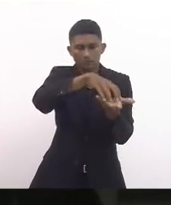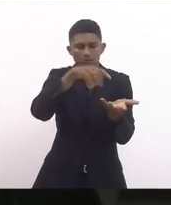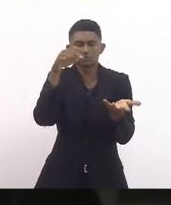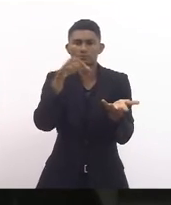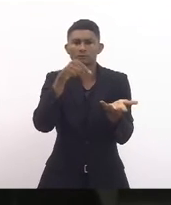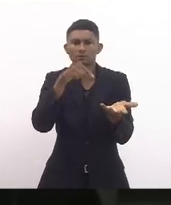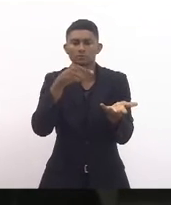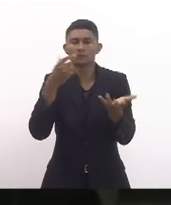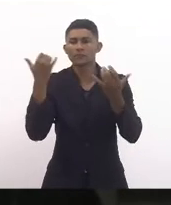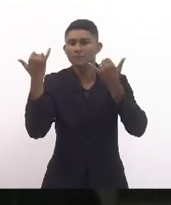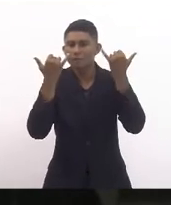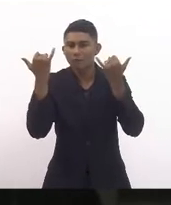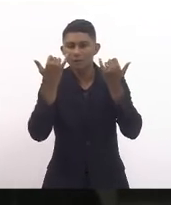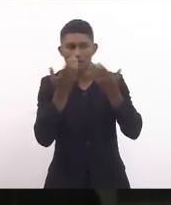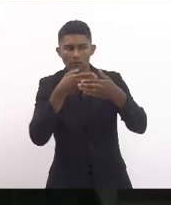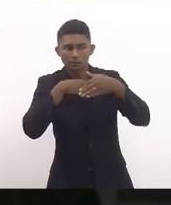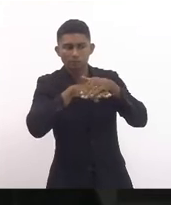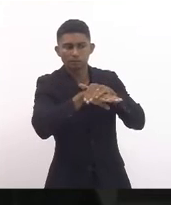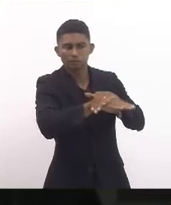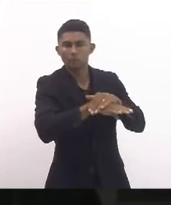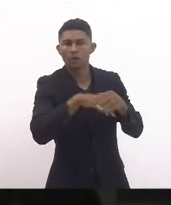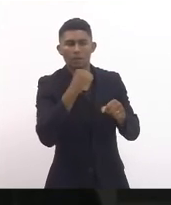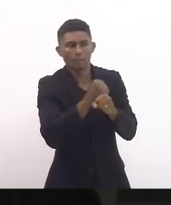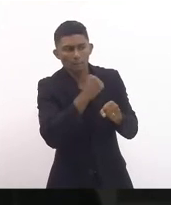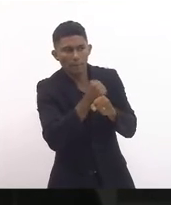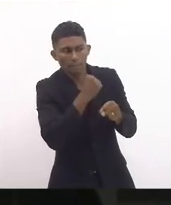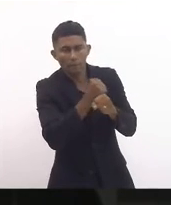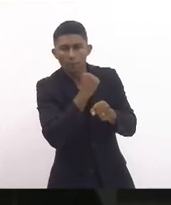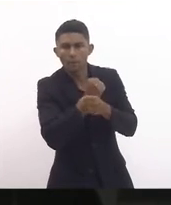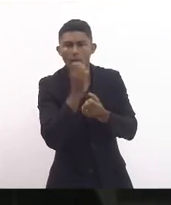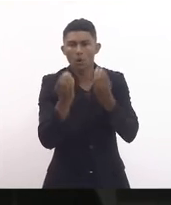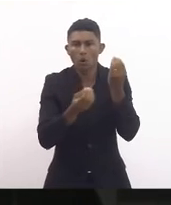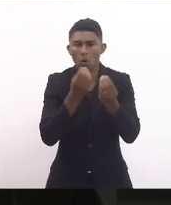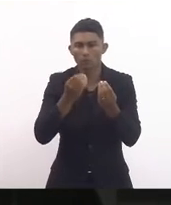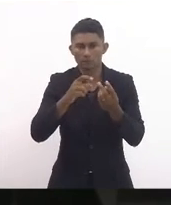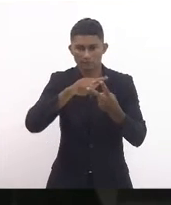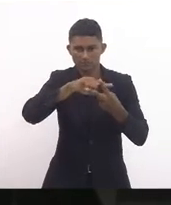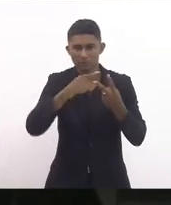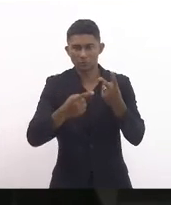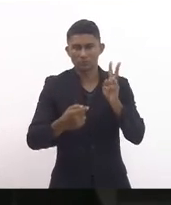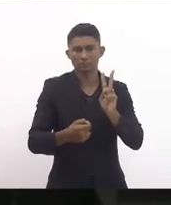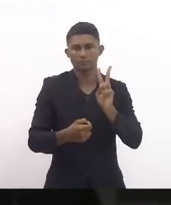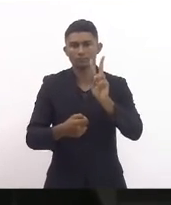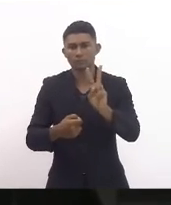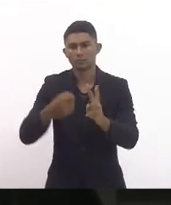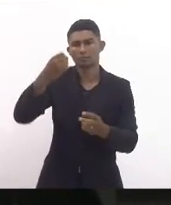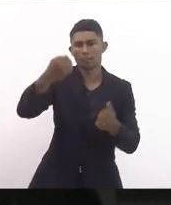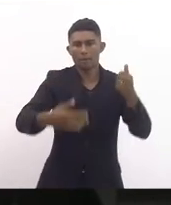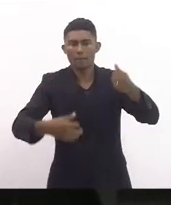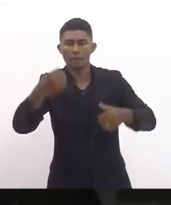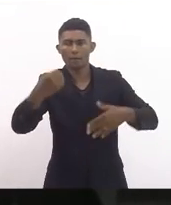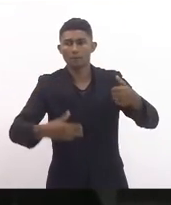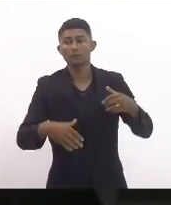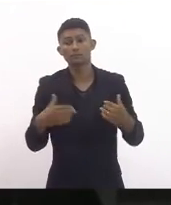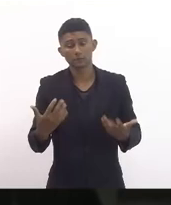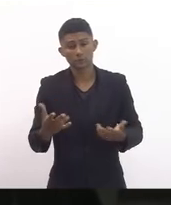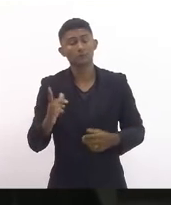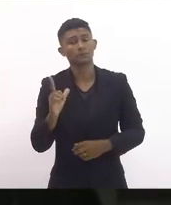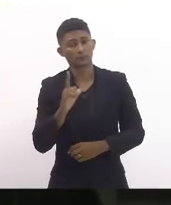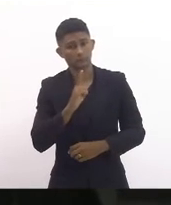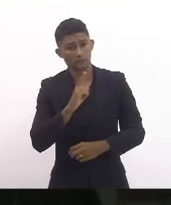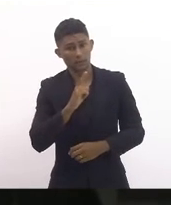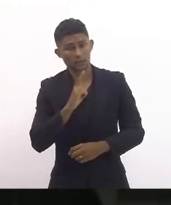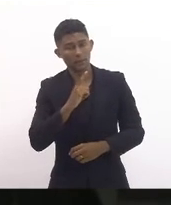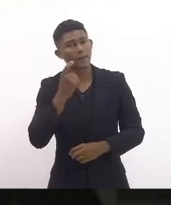alimentar a matriz em insumos produtos e é a previsão da conclusão